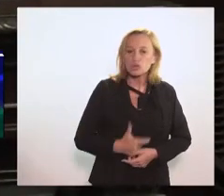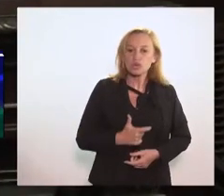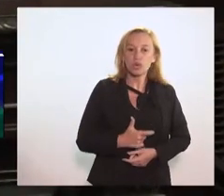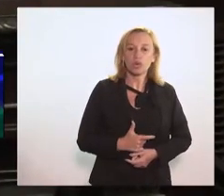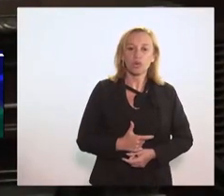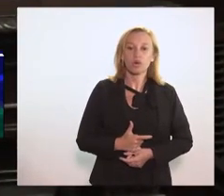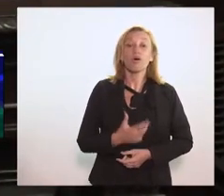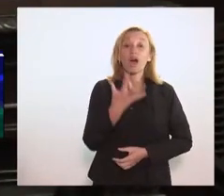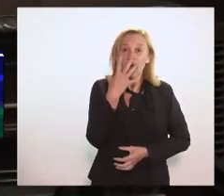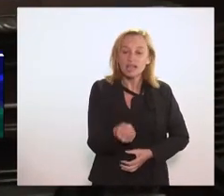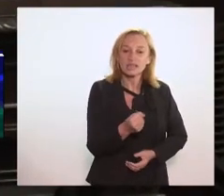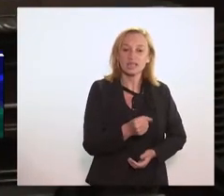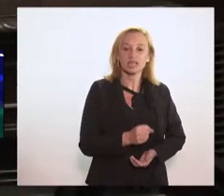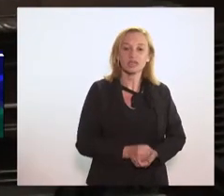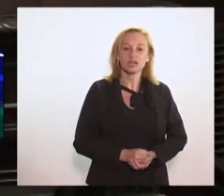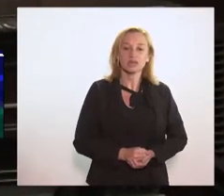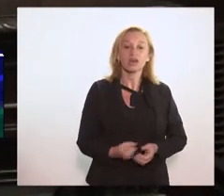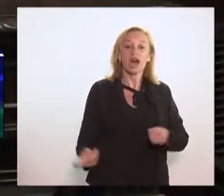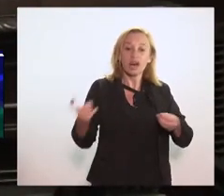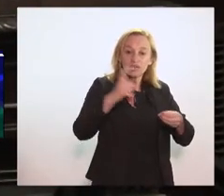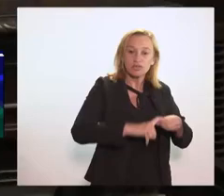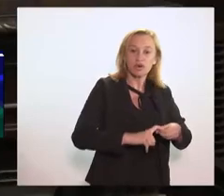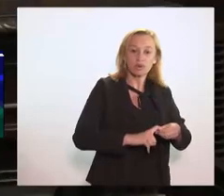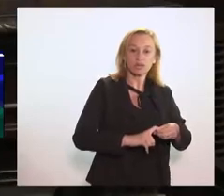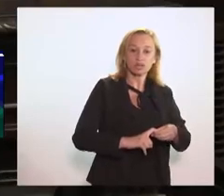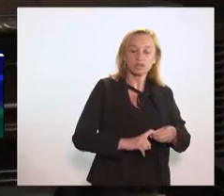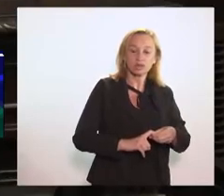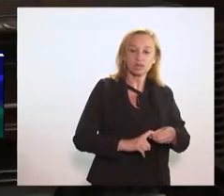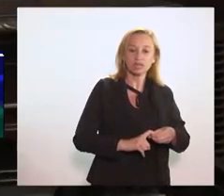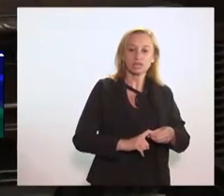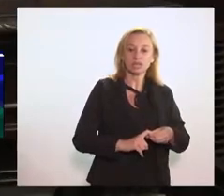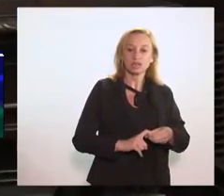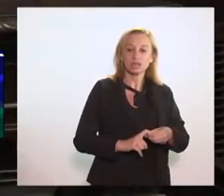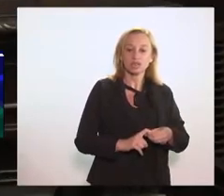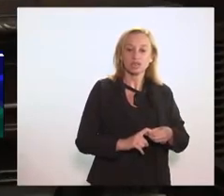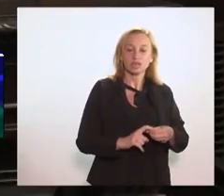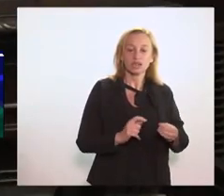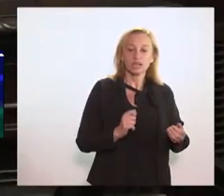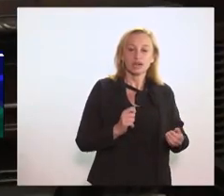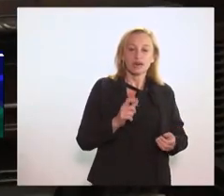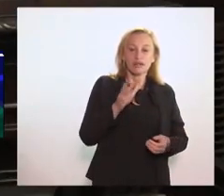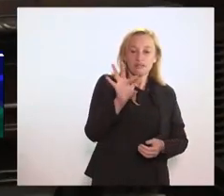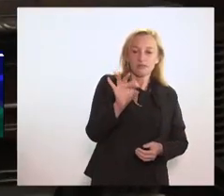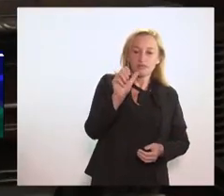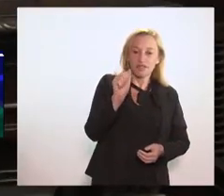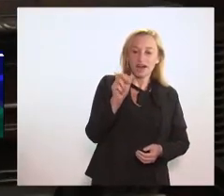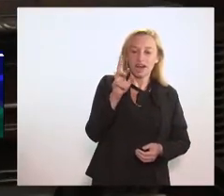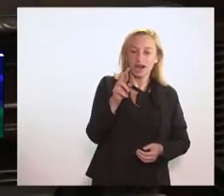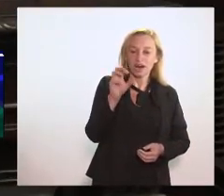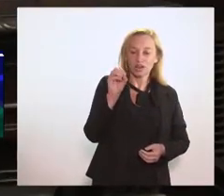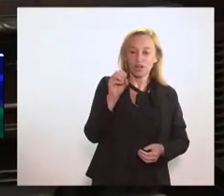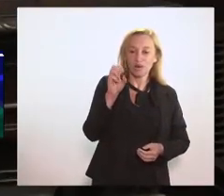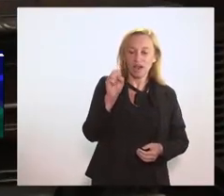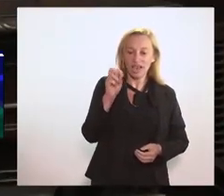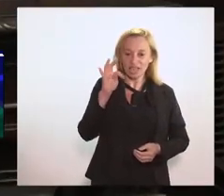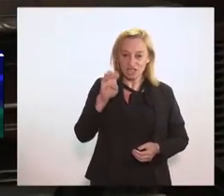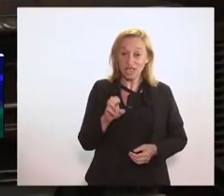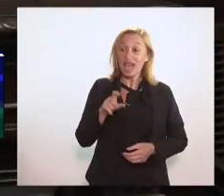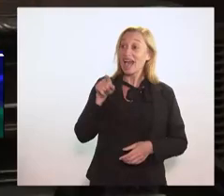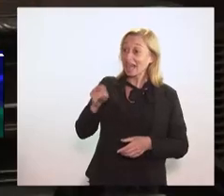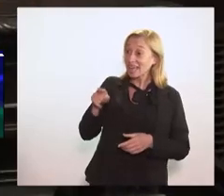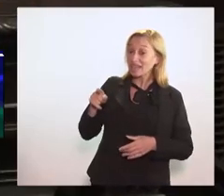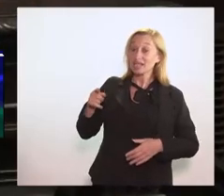absolutamente favorável ao retorno da gratificação faroeste para aquele policial que